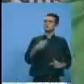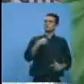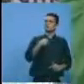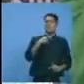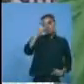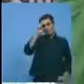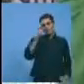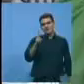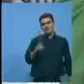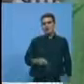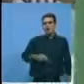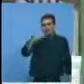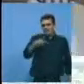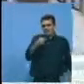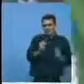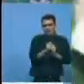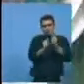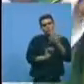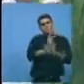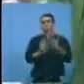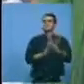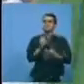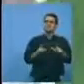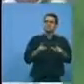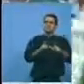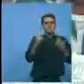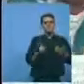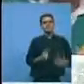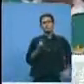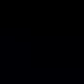furadas. Porque tudo isso vai por água abaixo.